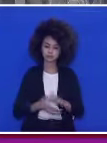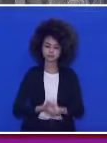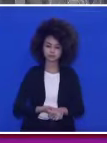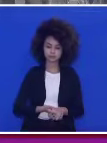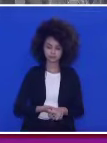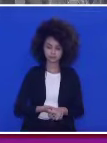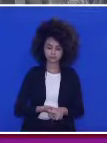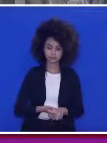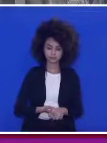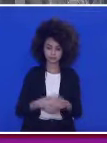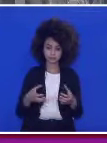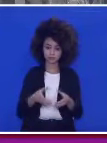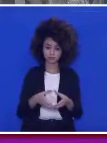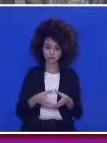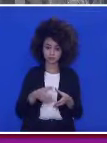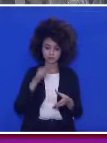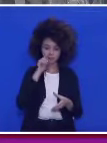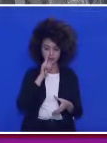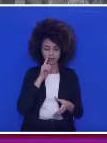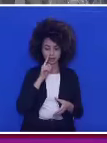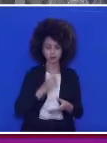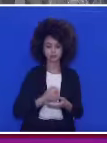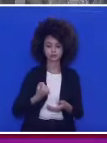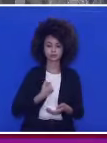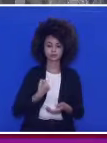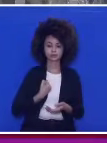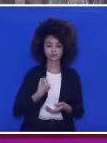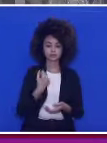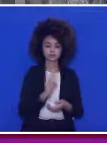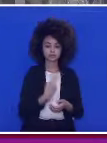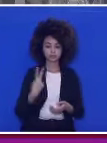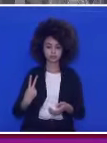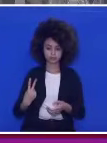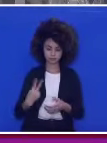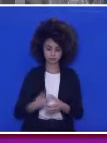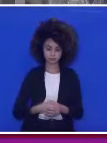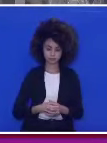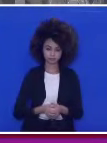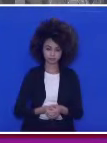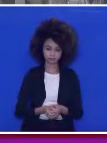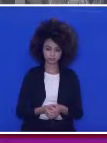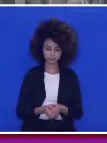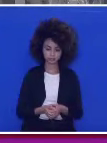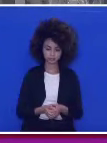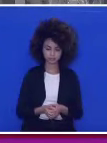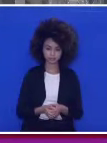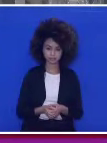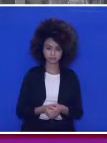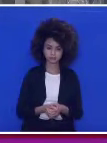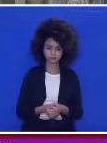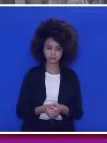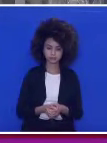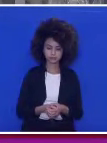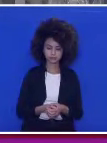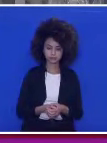sorte. Bola amarela, número 22. Amarela, 22.